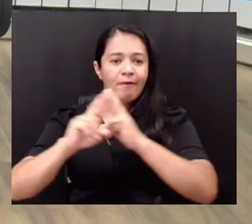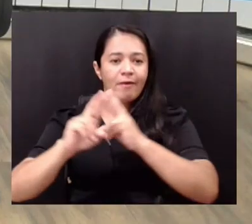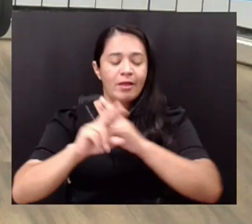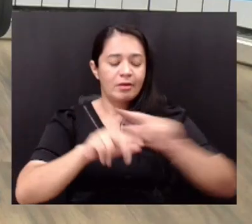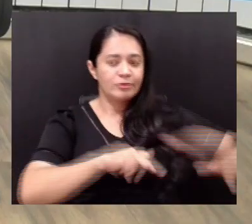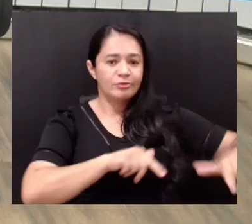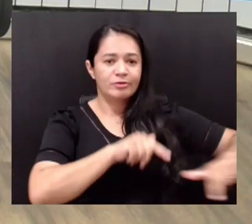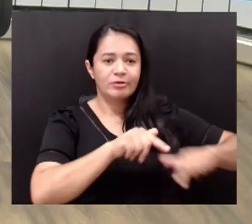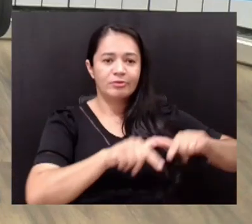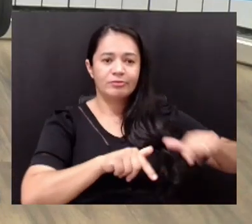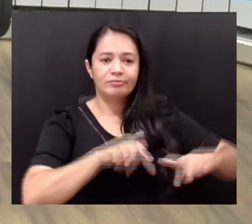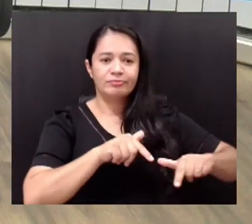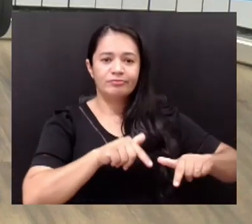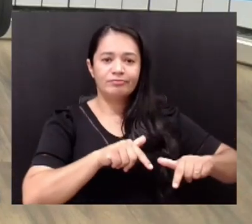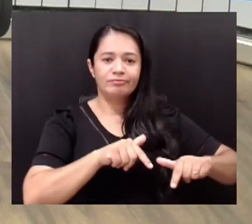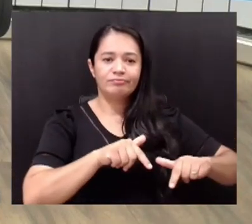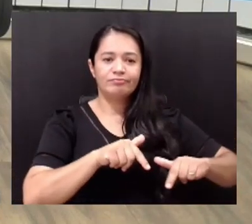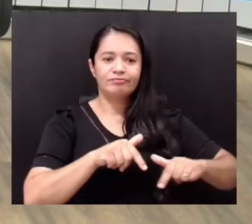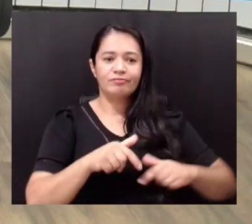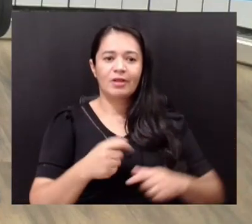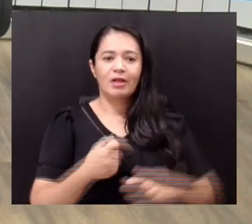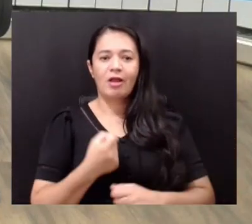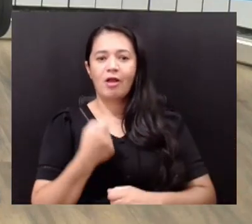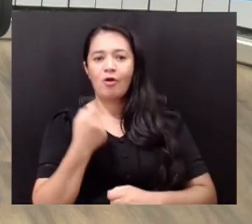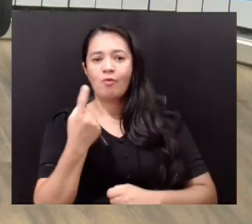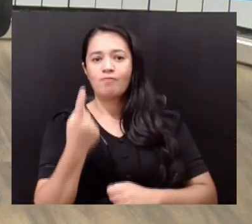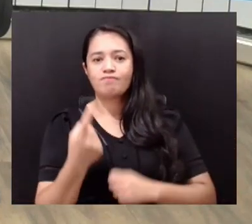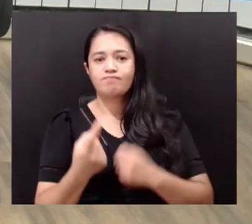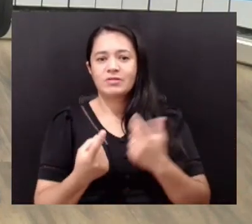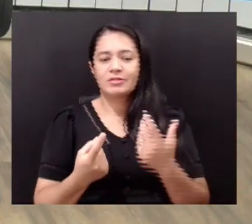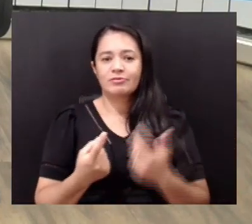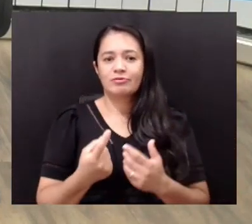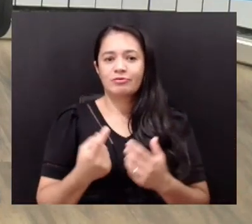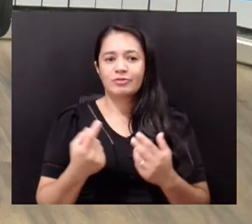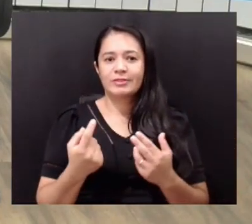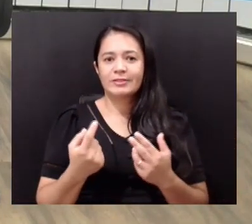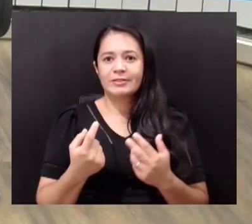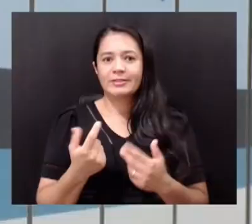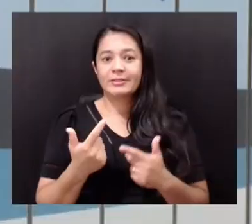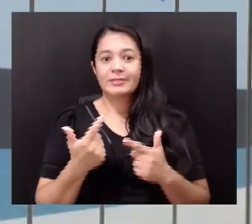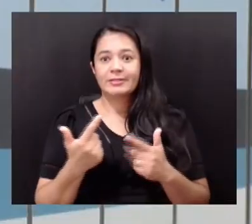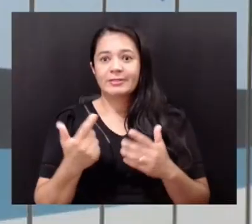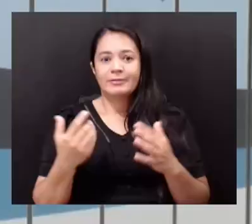eles têm algumas coisas em comum. Claro que a gente não pode ser